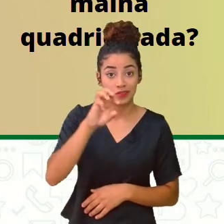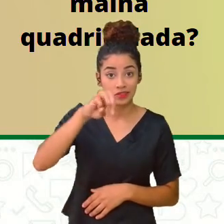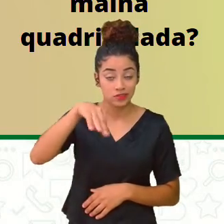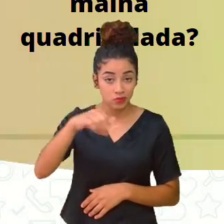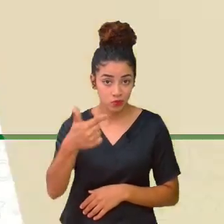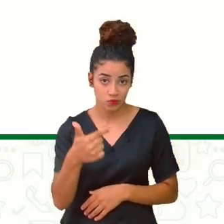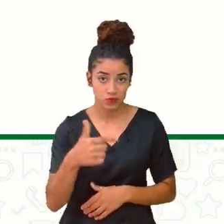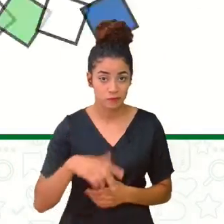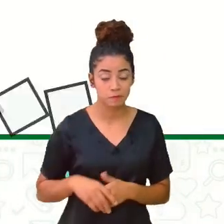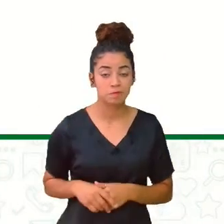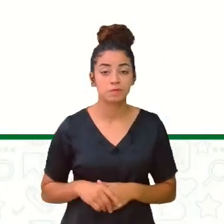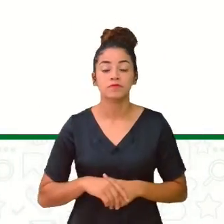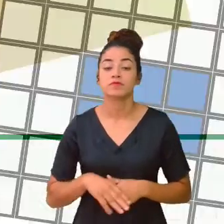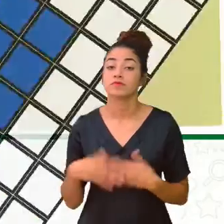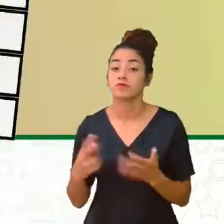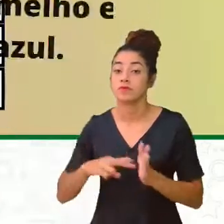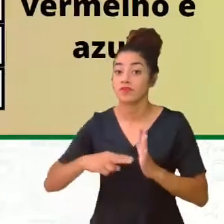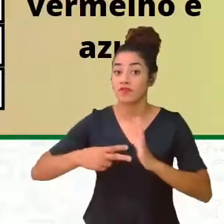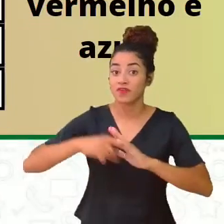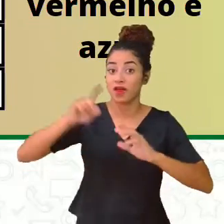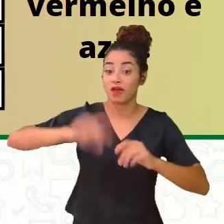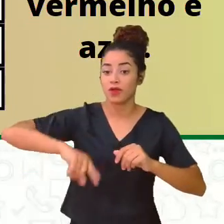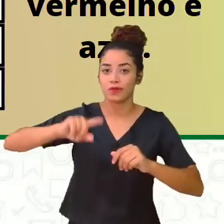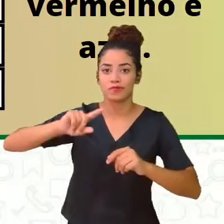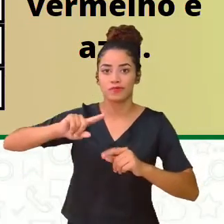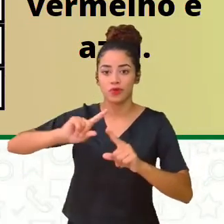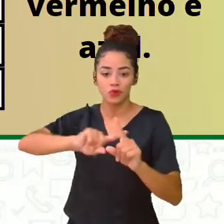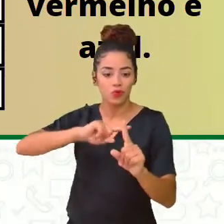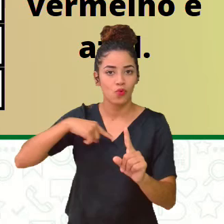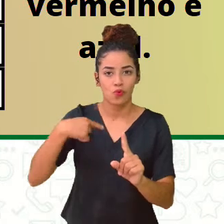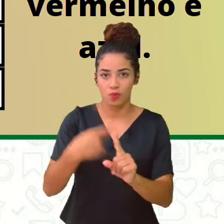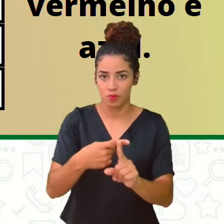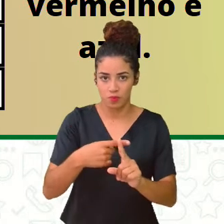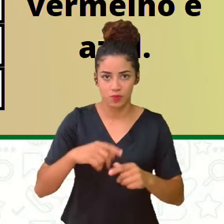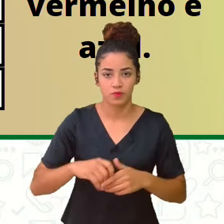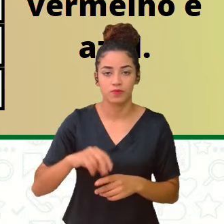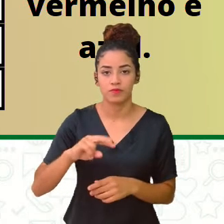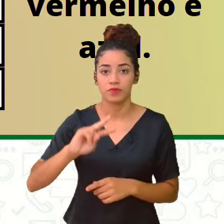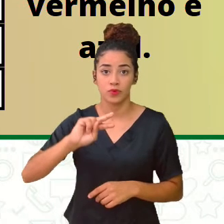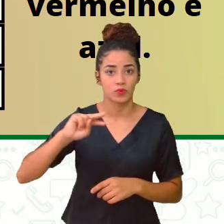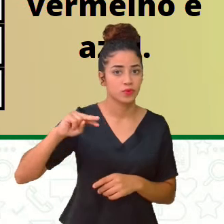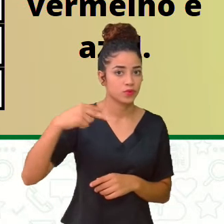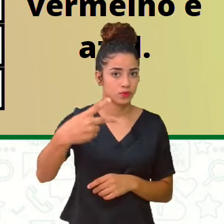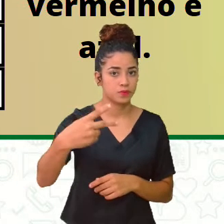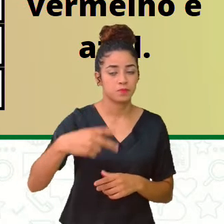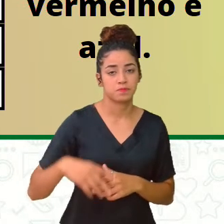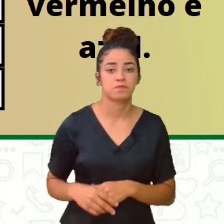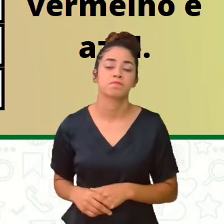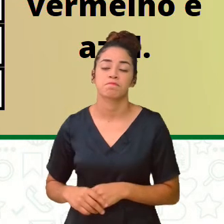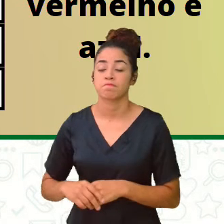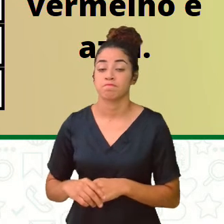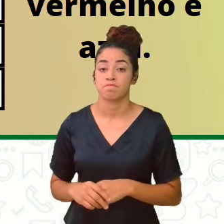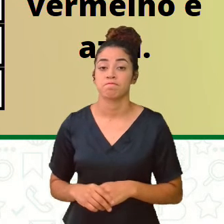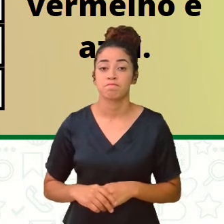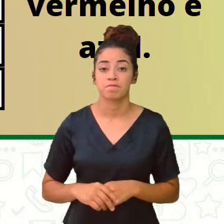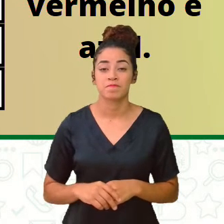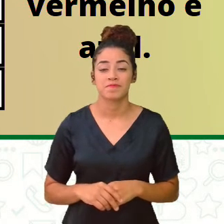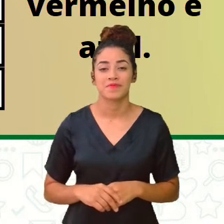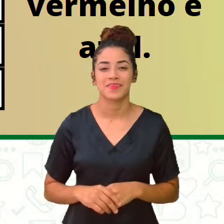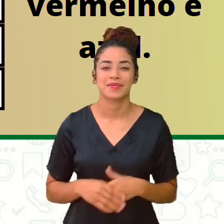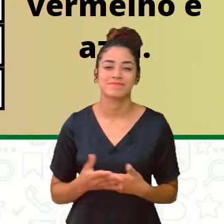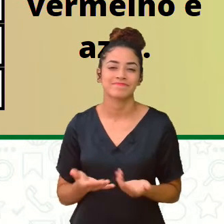quadrados, ou seja, ele é o dobro desses outros dois, certo?